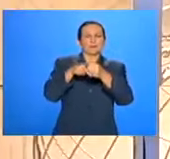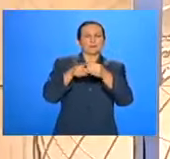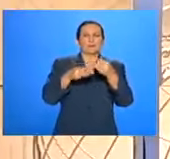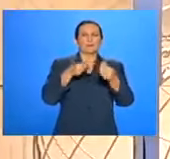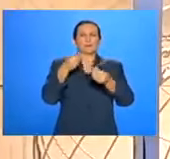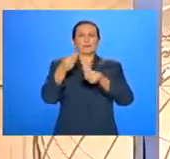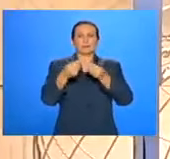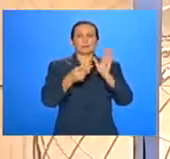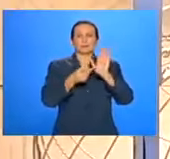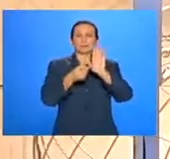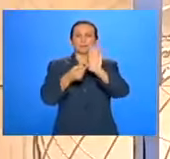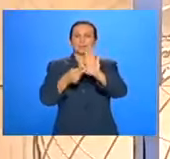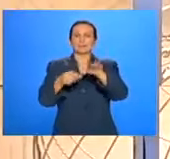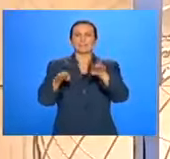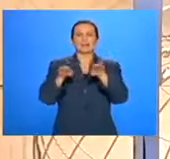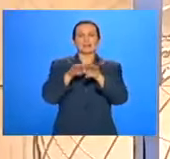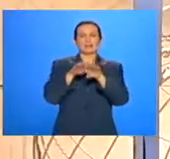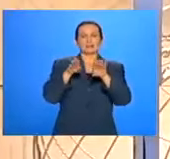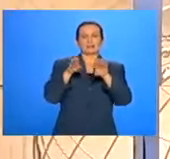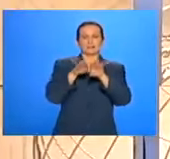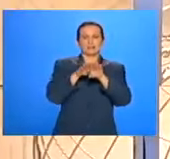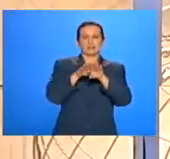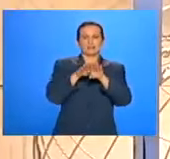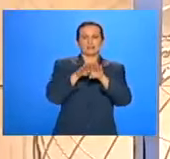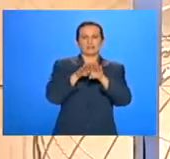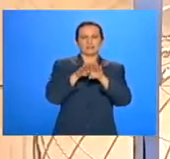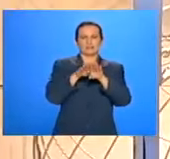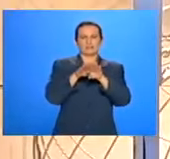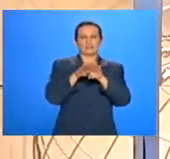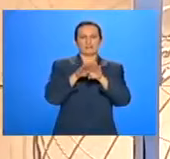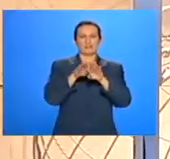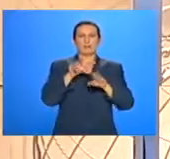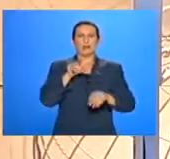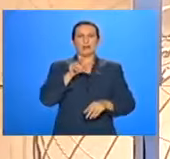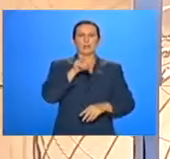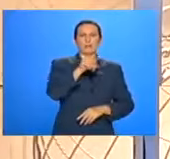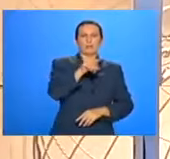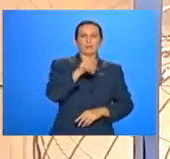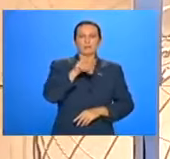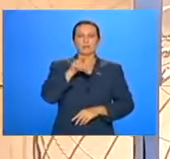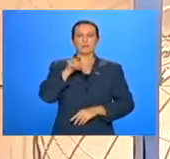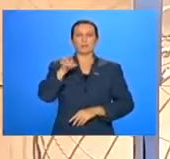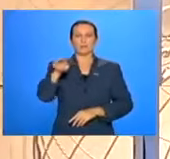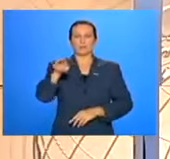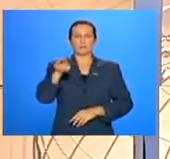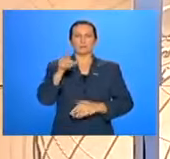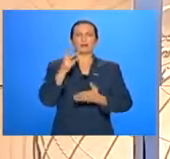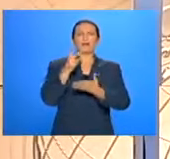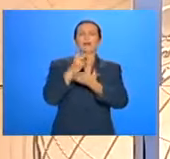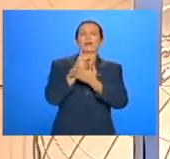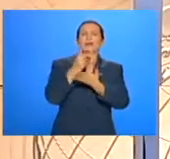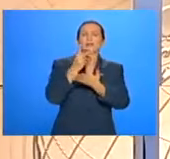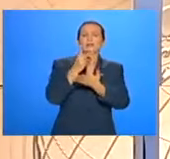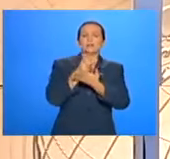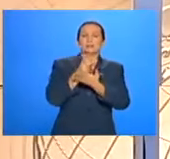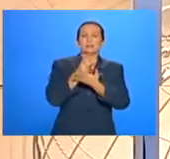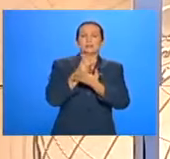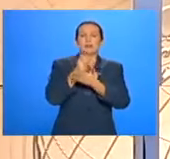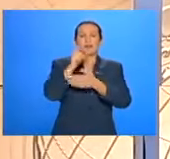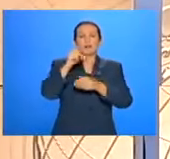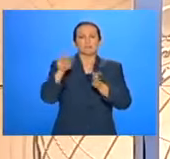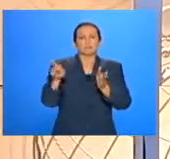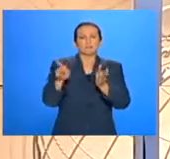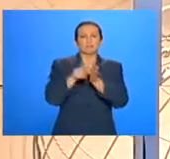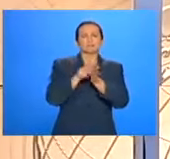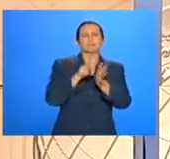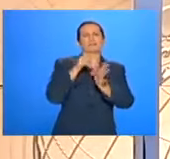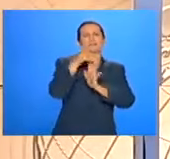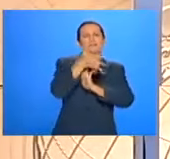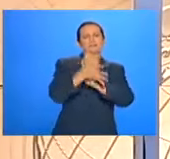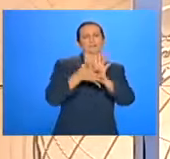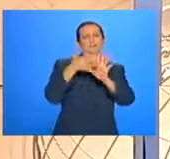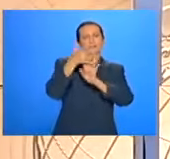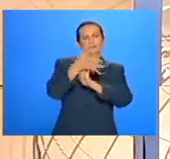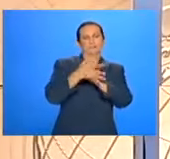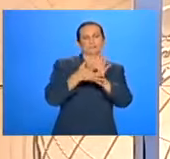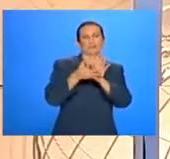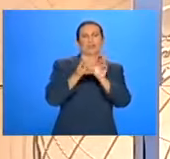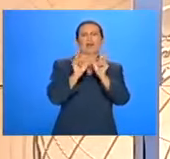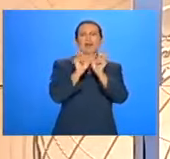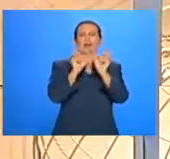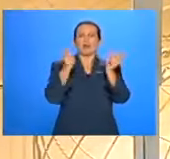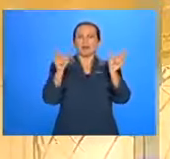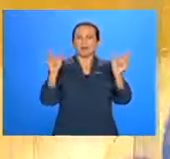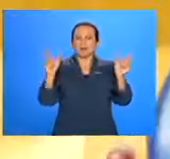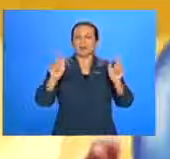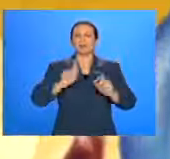pelo sistema de apontação. Apontar em Libras é culturalmente e